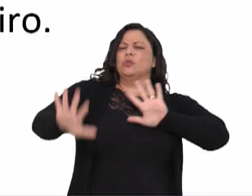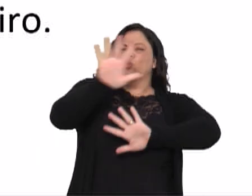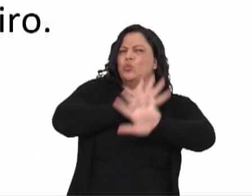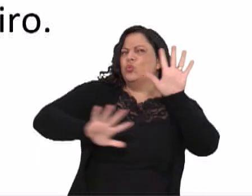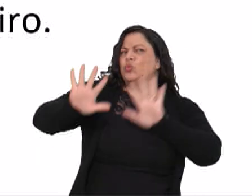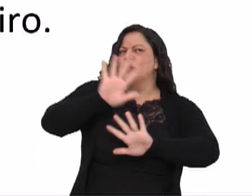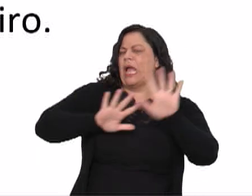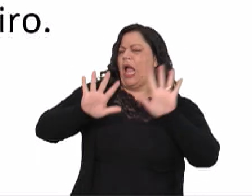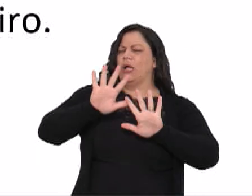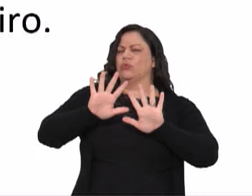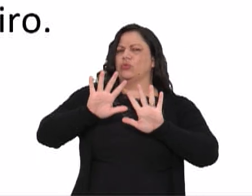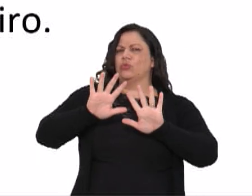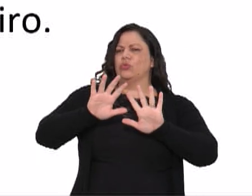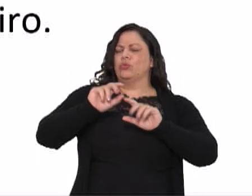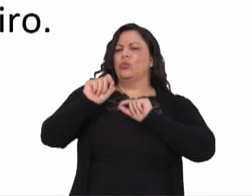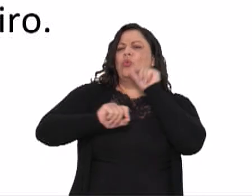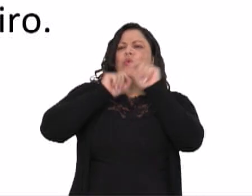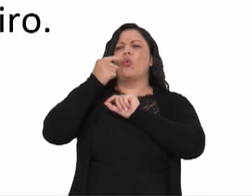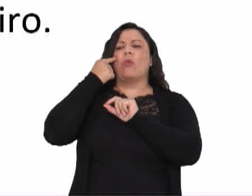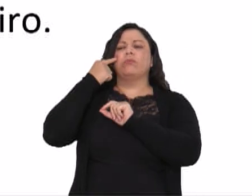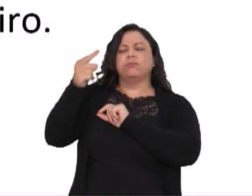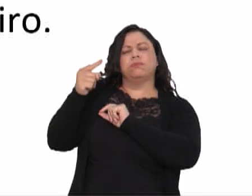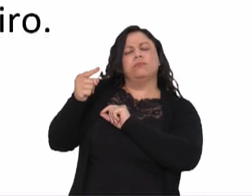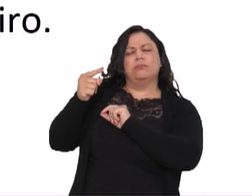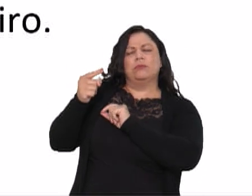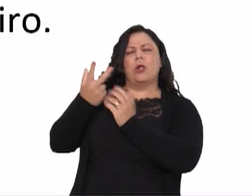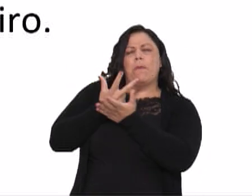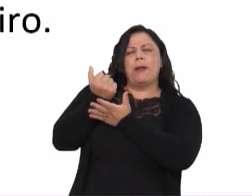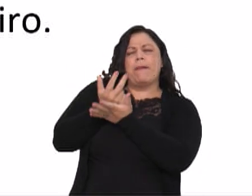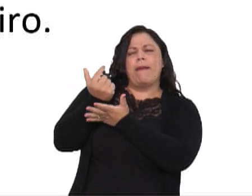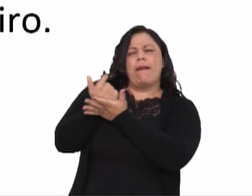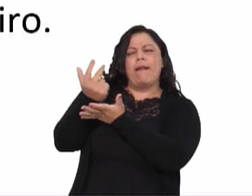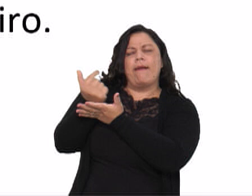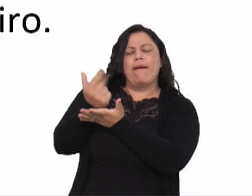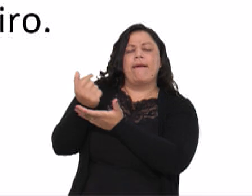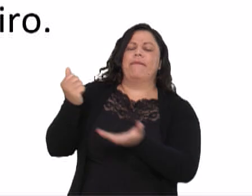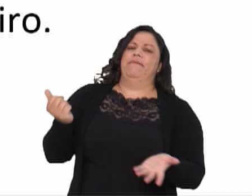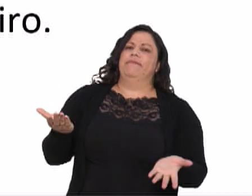Cuidado com o impulso na hora de comprar. Jairo Bauer.